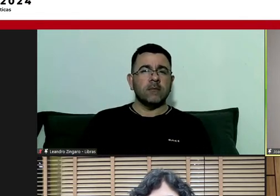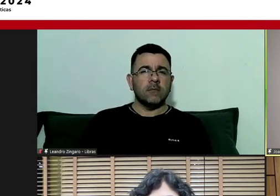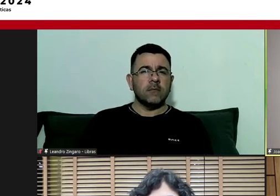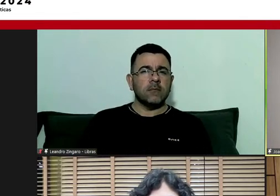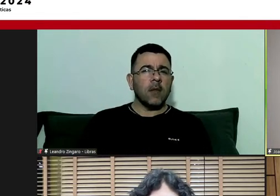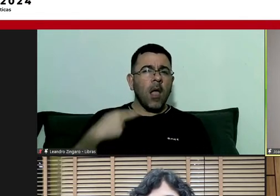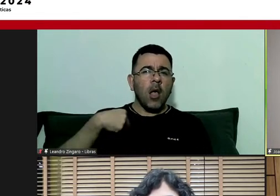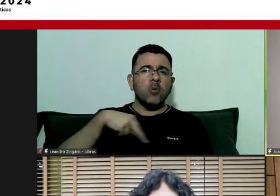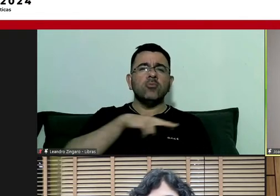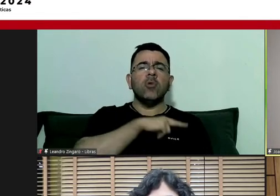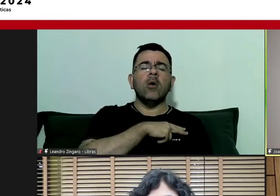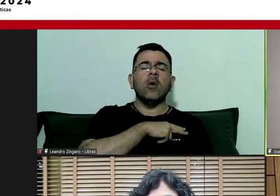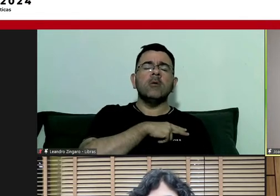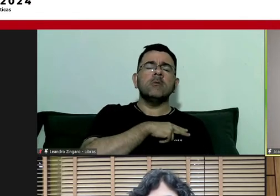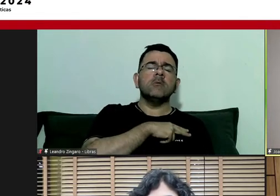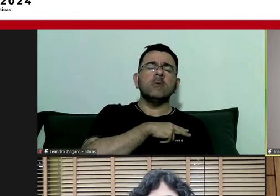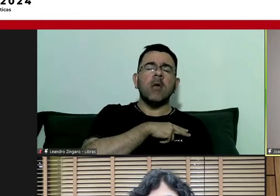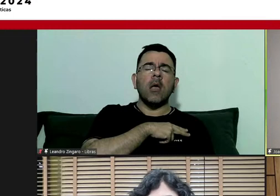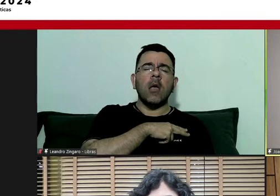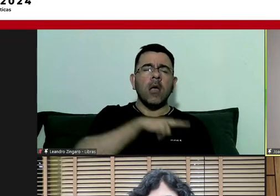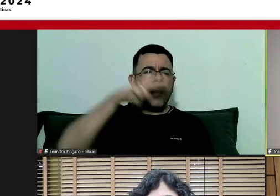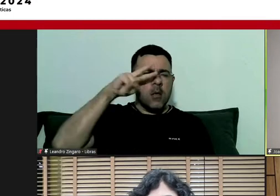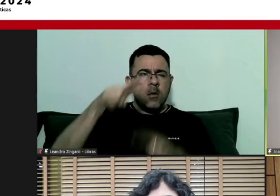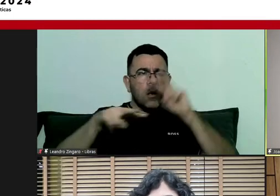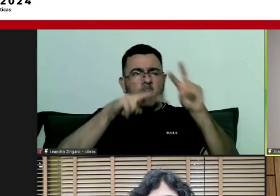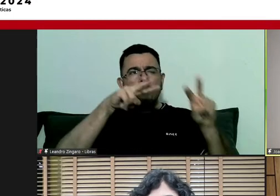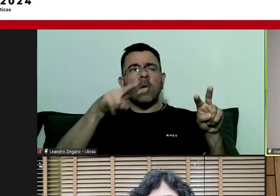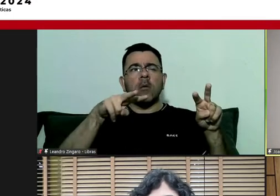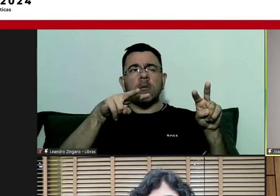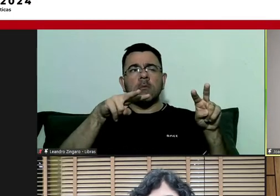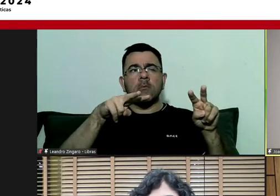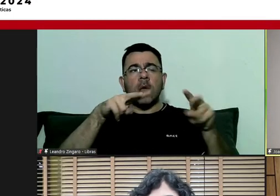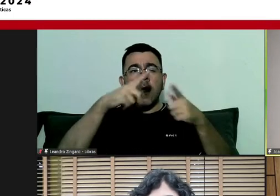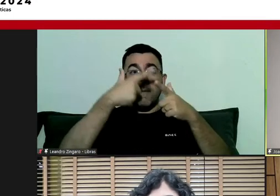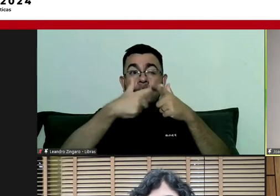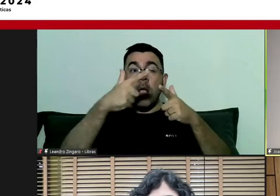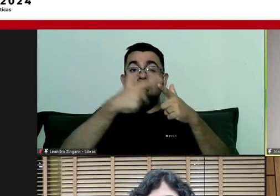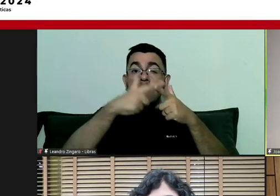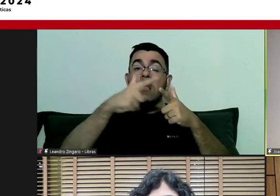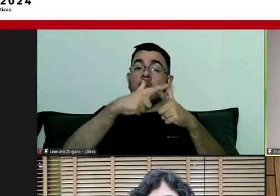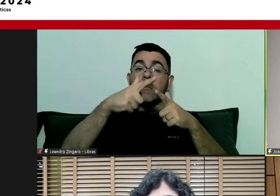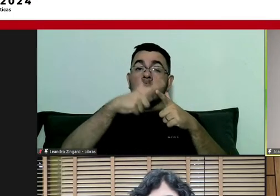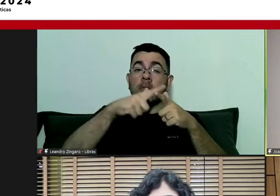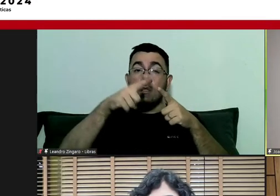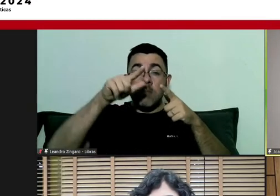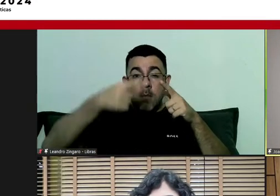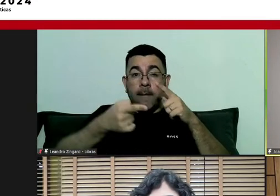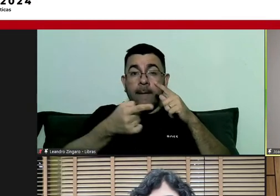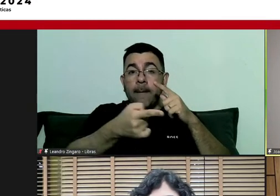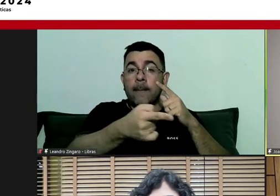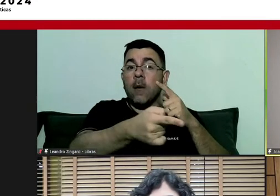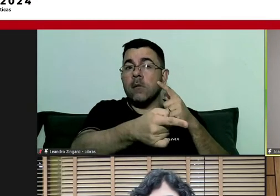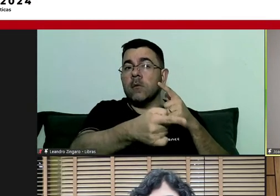solução robusta até porque a intermitência a intermitência